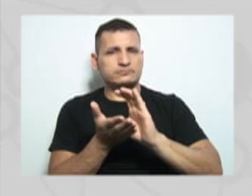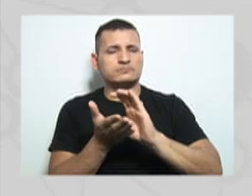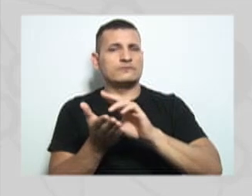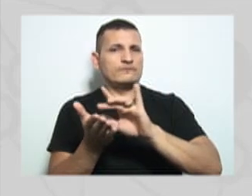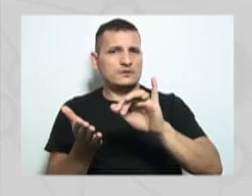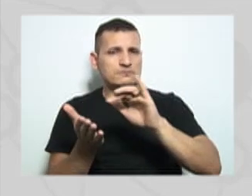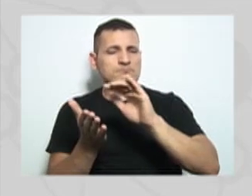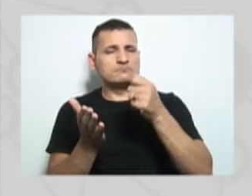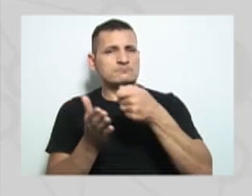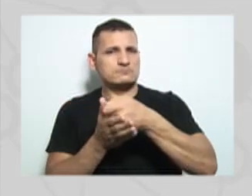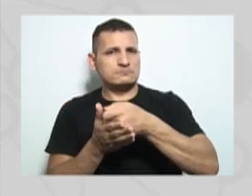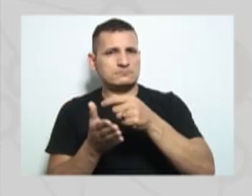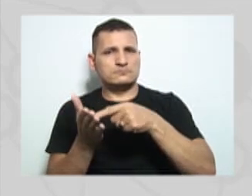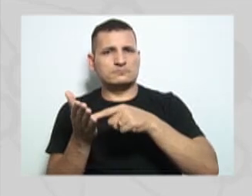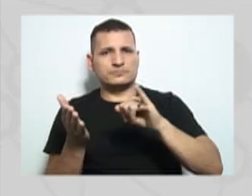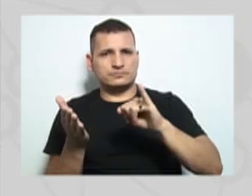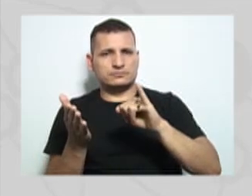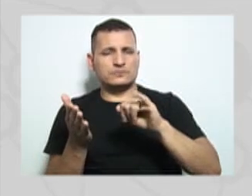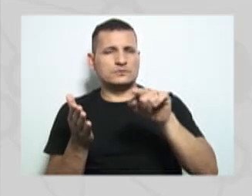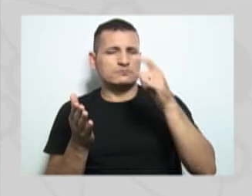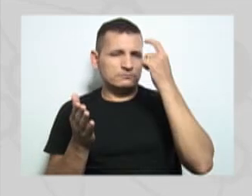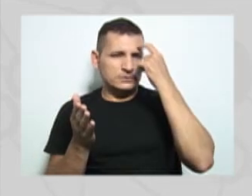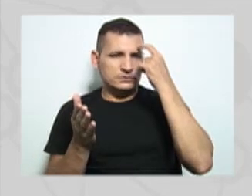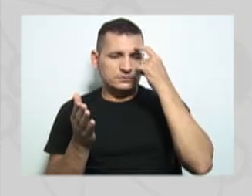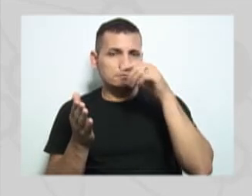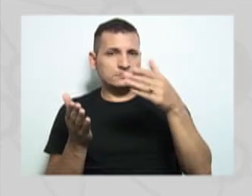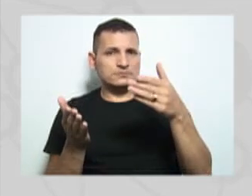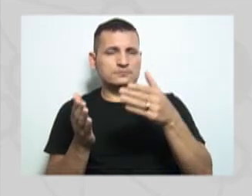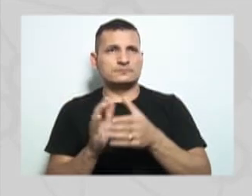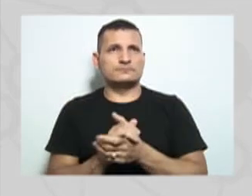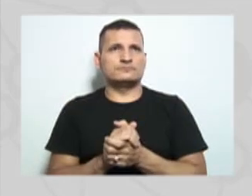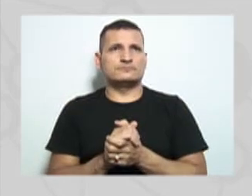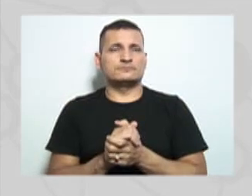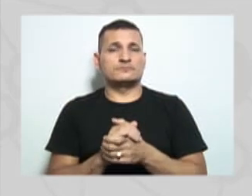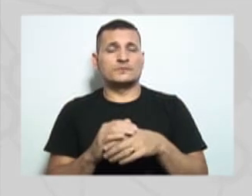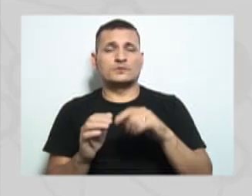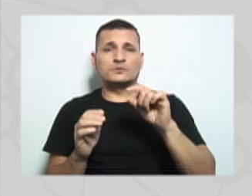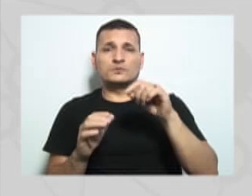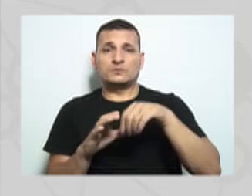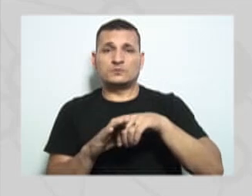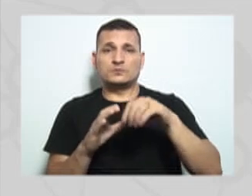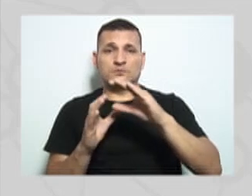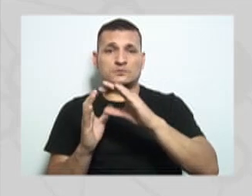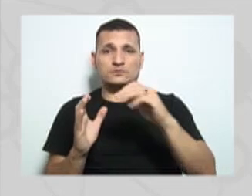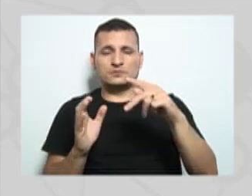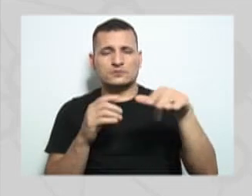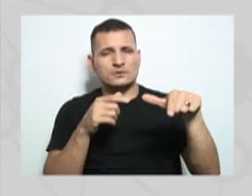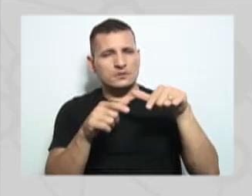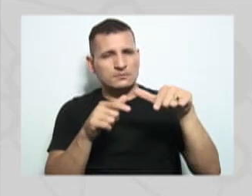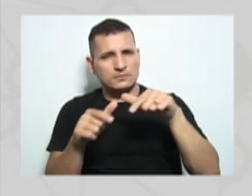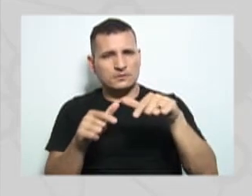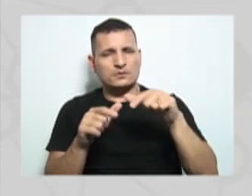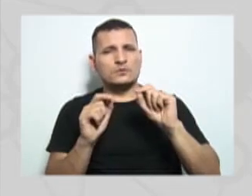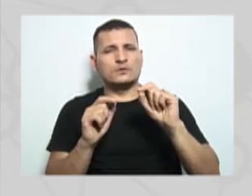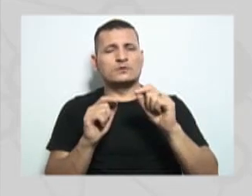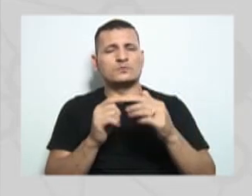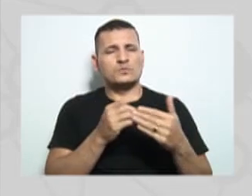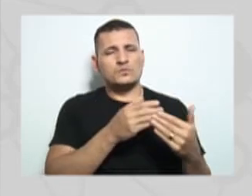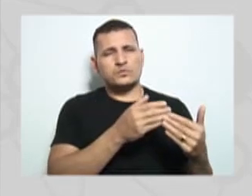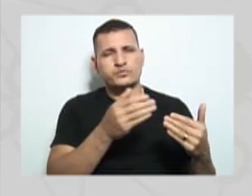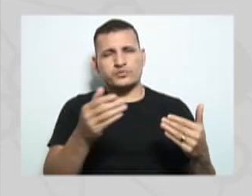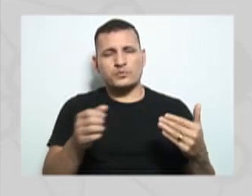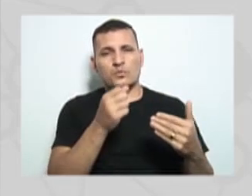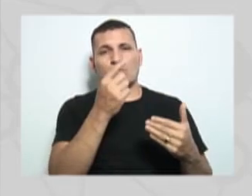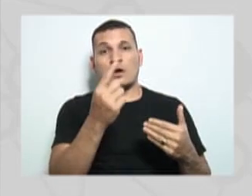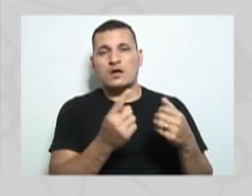de falar com relação ao que você presume, com base nas operações que a cooperativa desenvolveu durante o ano. Foi